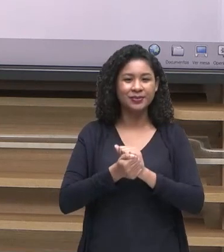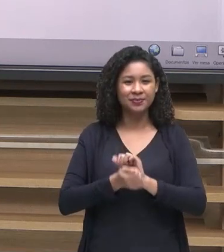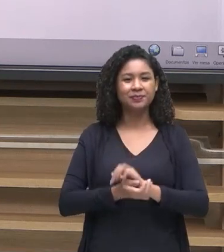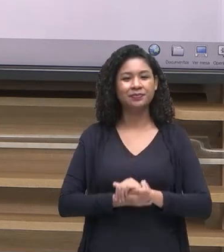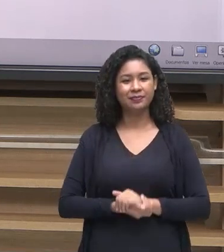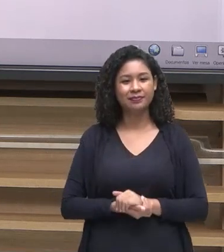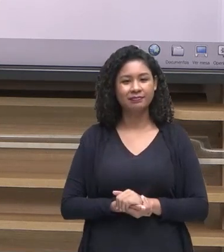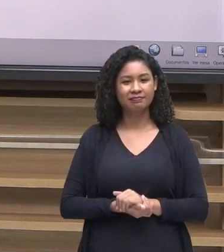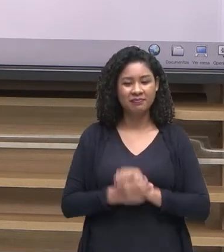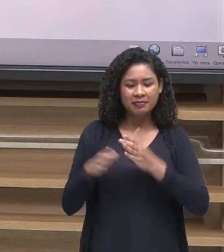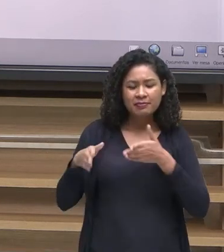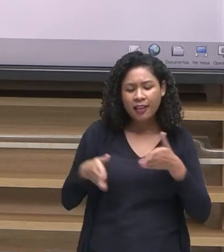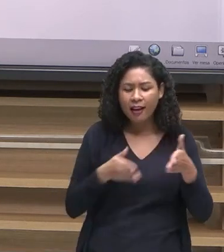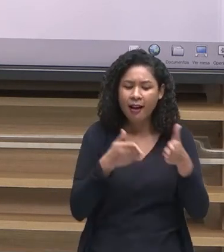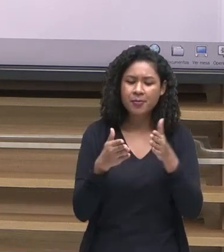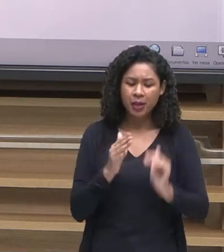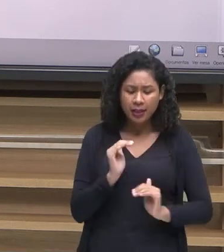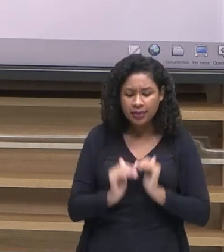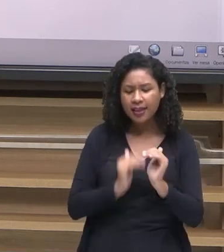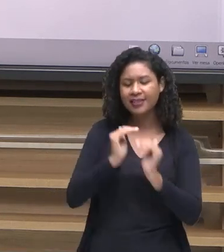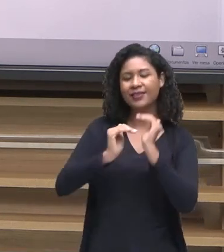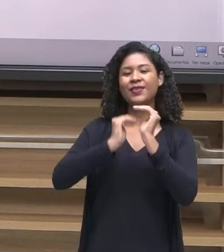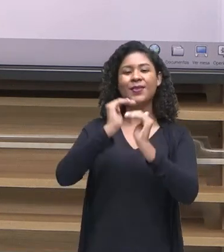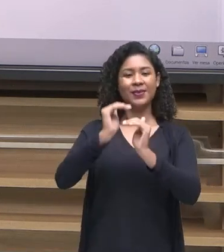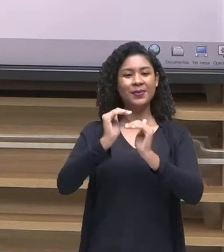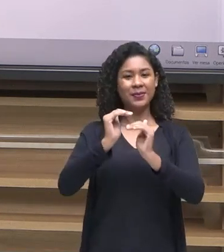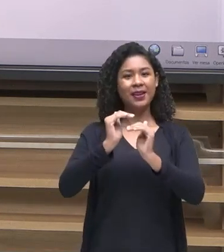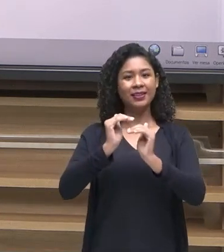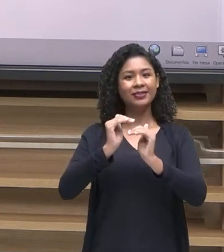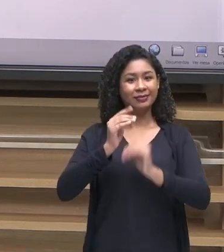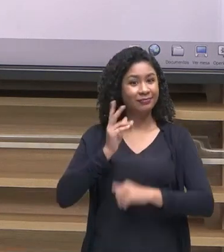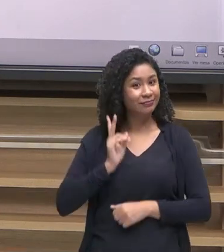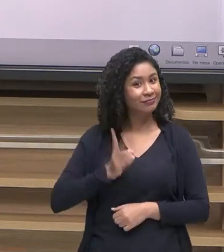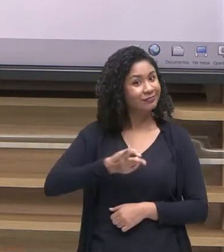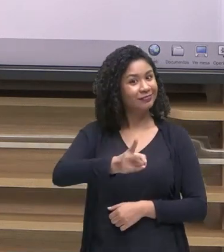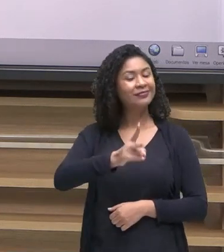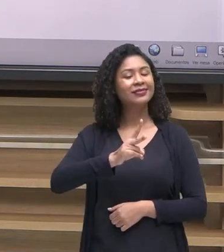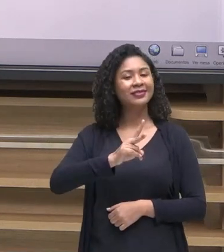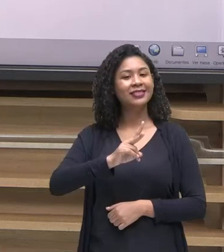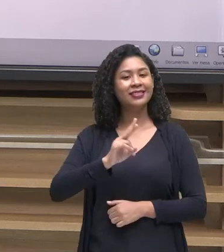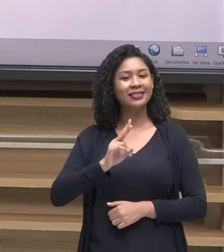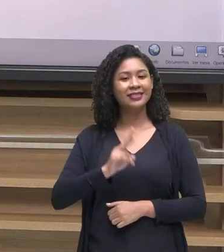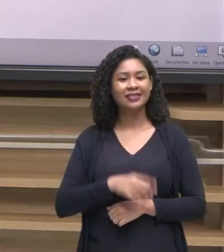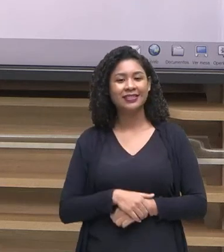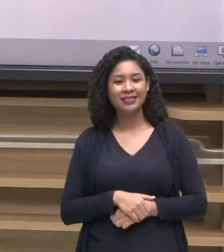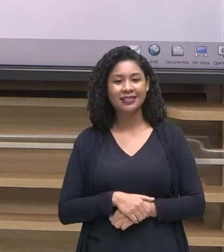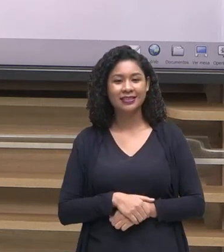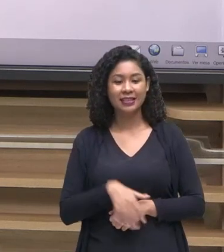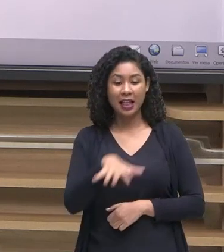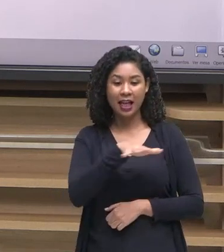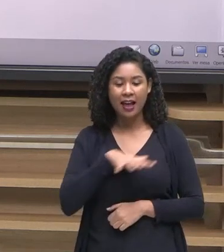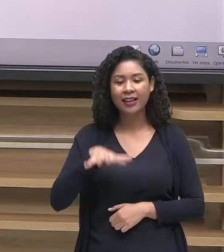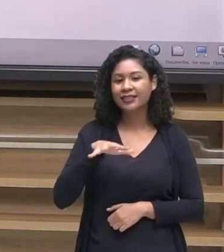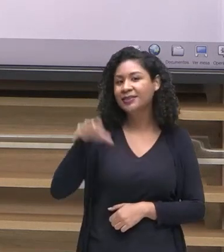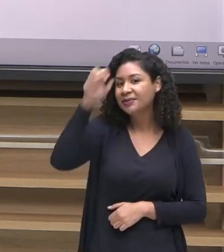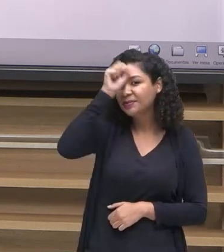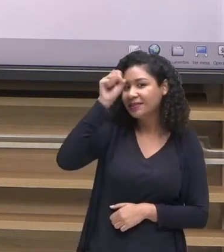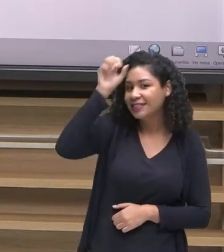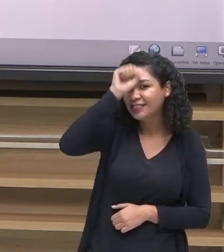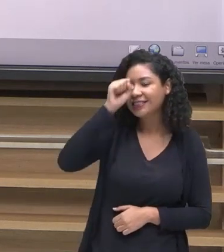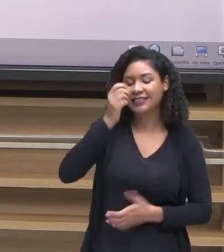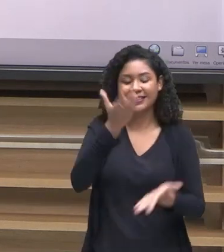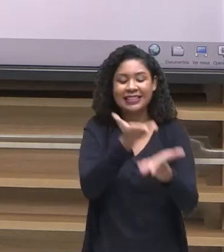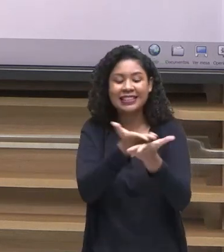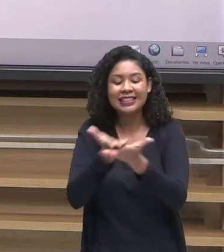nessa caminhada da educação para construir bonito, né? O nosso ensino, nossas